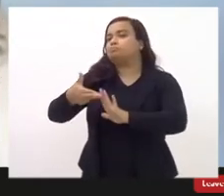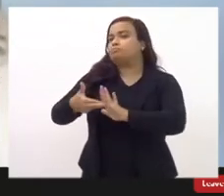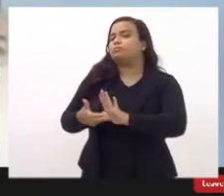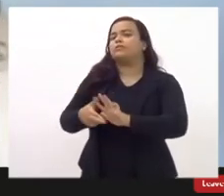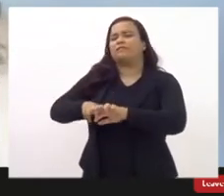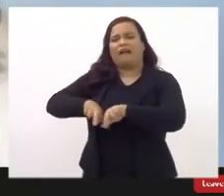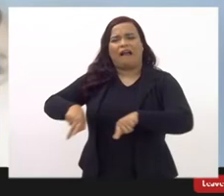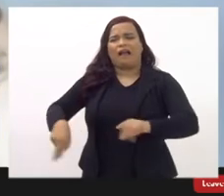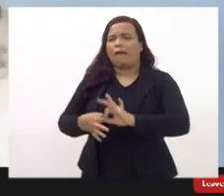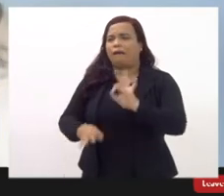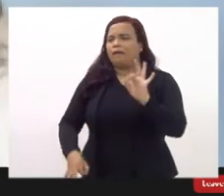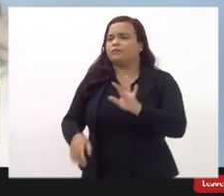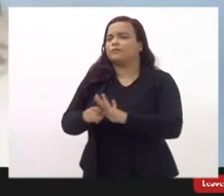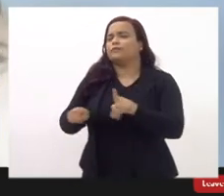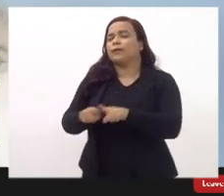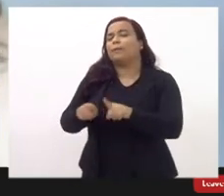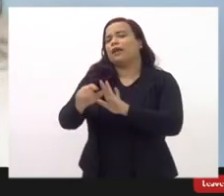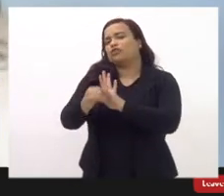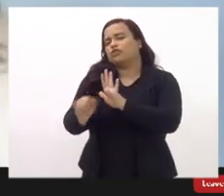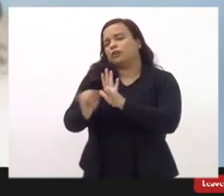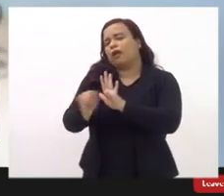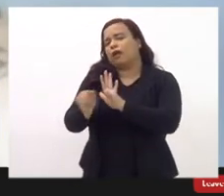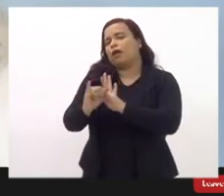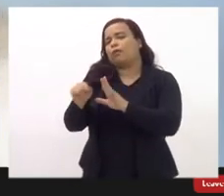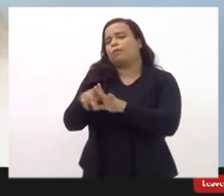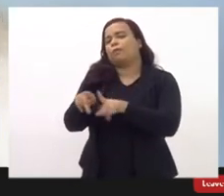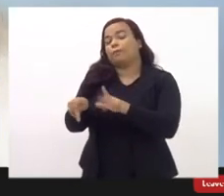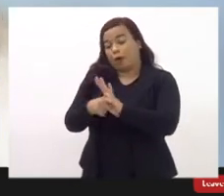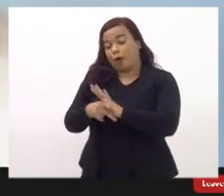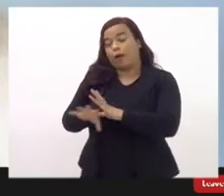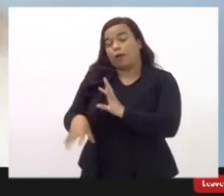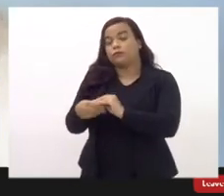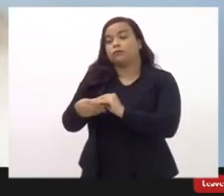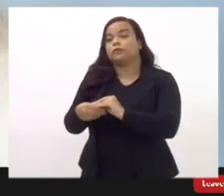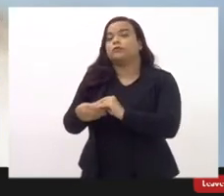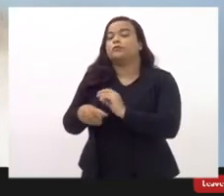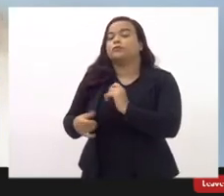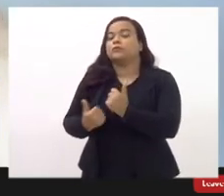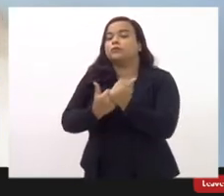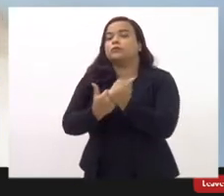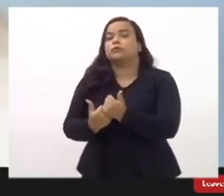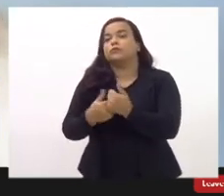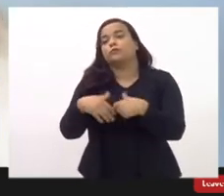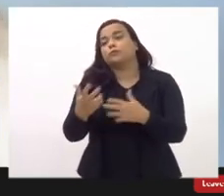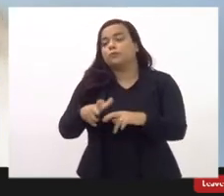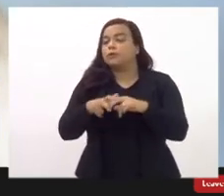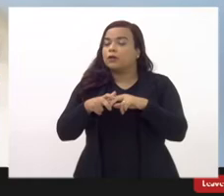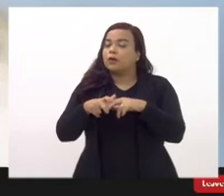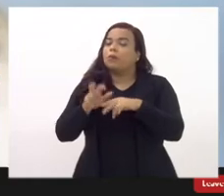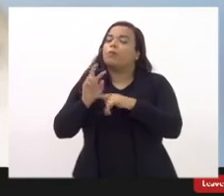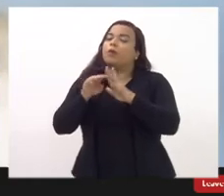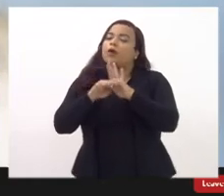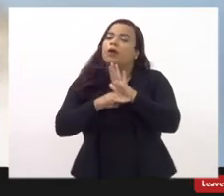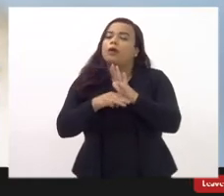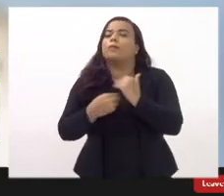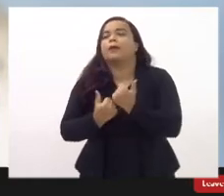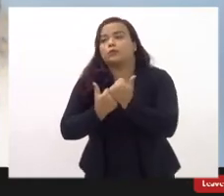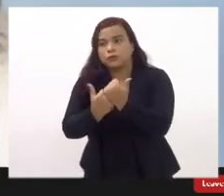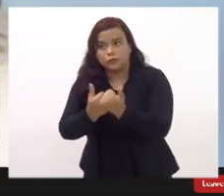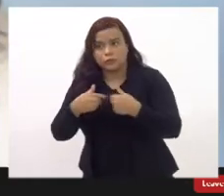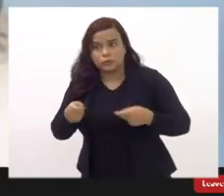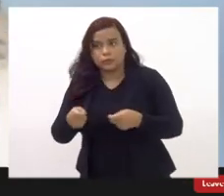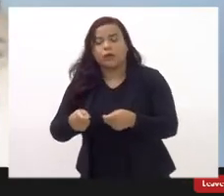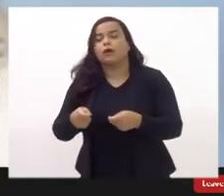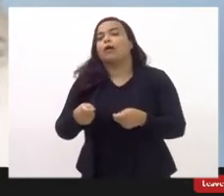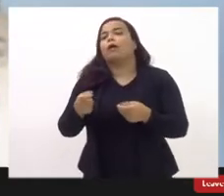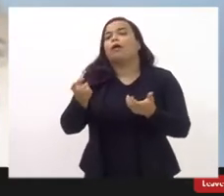E em razão dos recursos orçamentários disponibilizados, o programa de auxílio permanência acaba por atender somente os